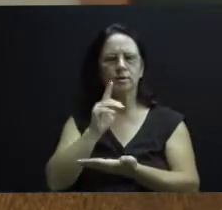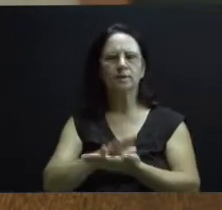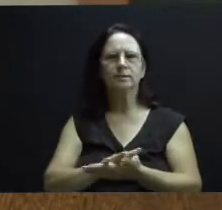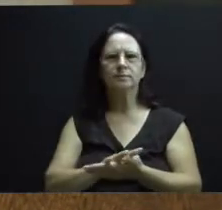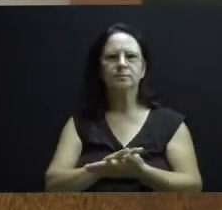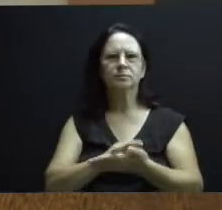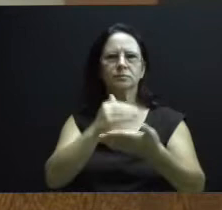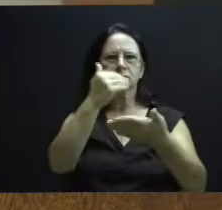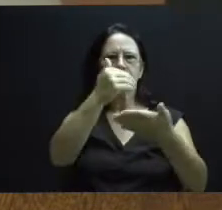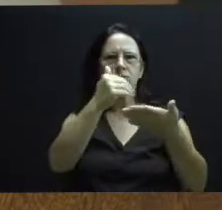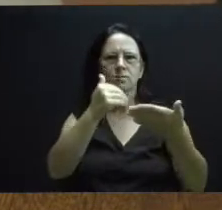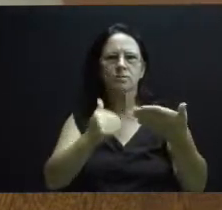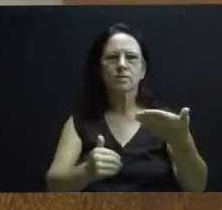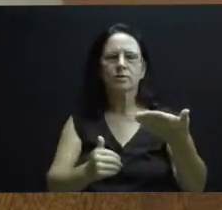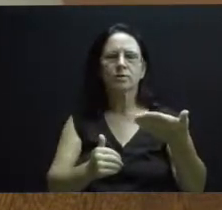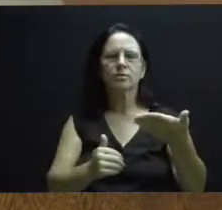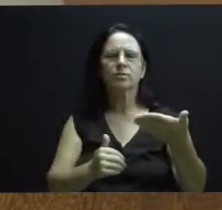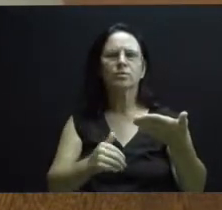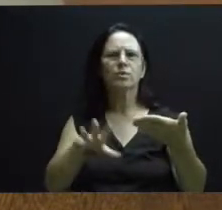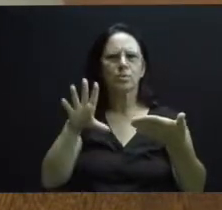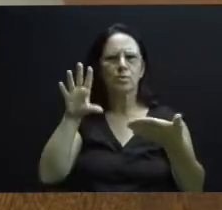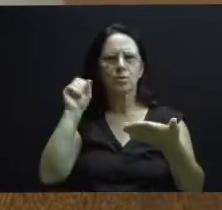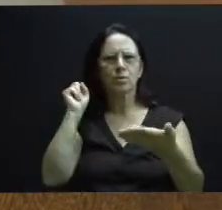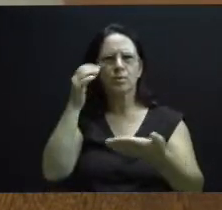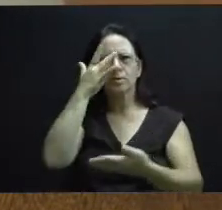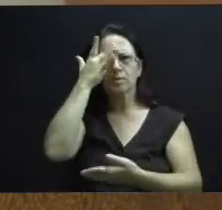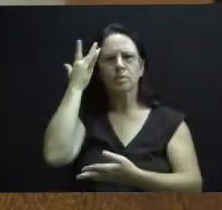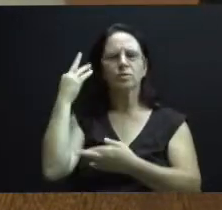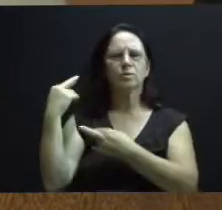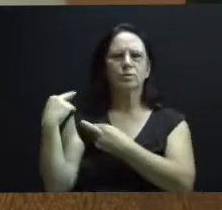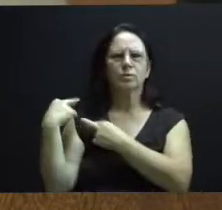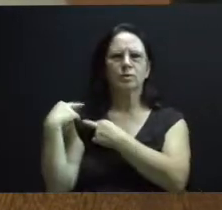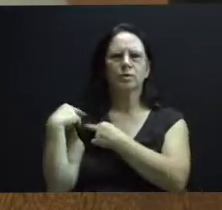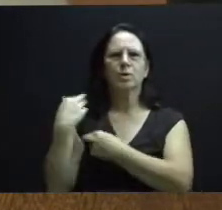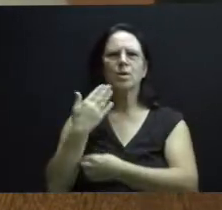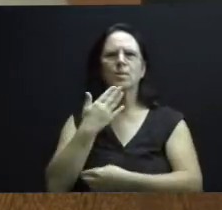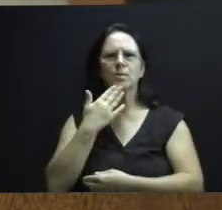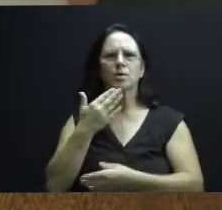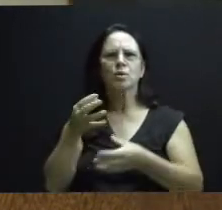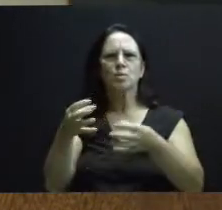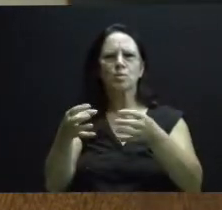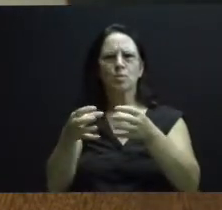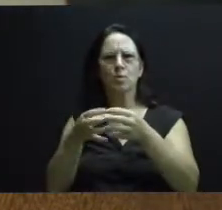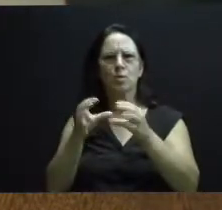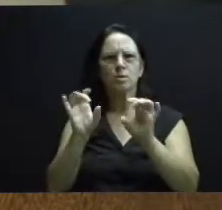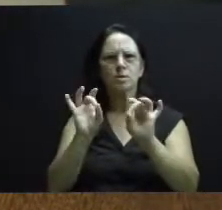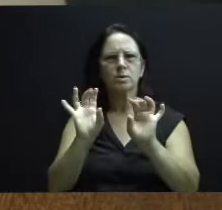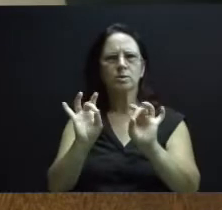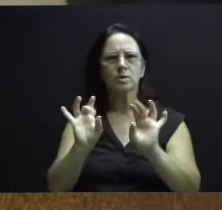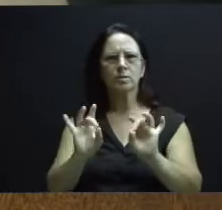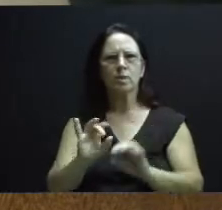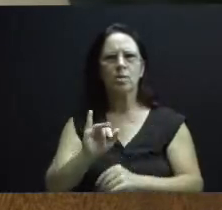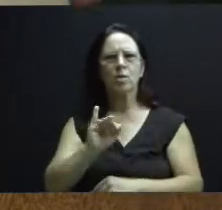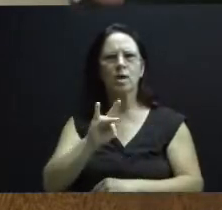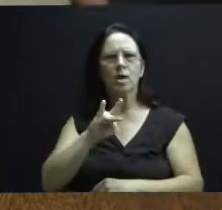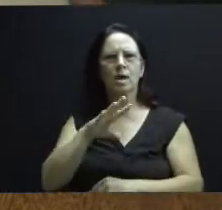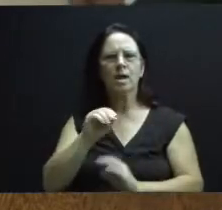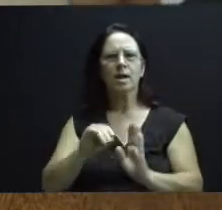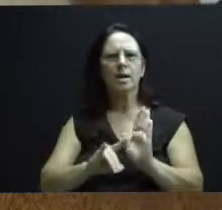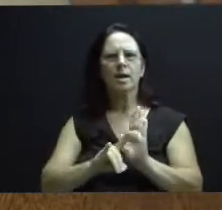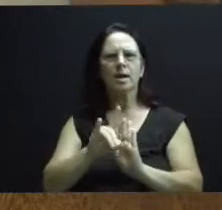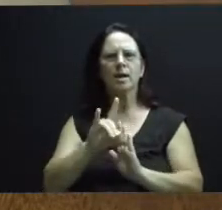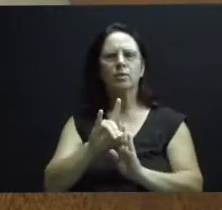regimentais e após ouvido o douto plenário que seja formada uma comissão especial de inquérito composta